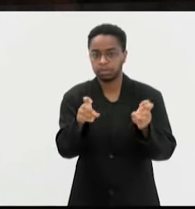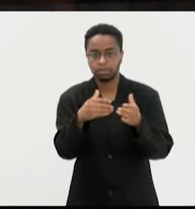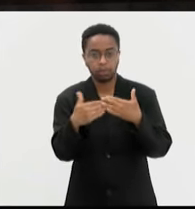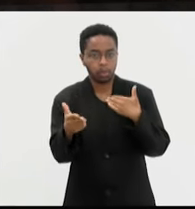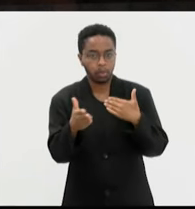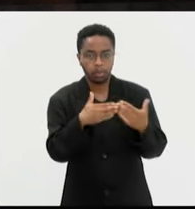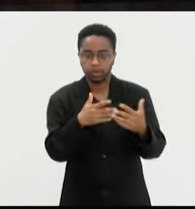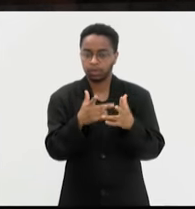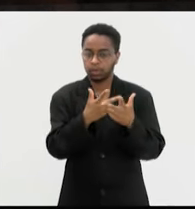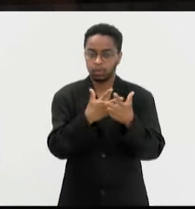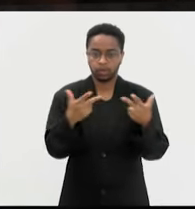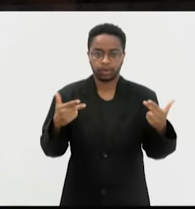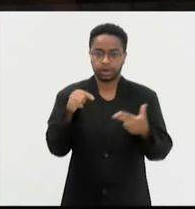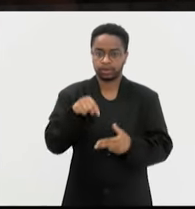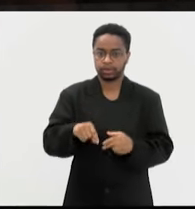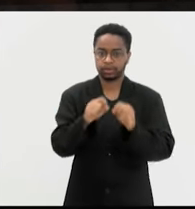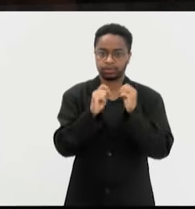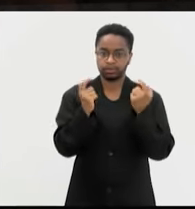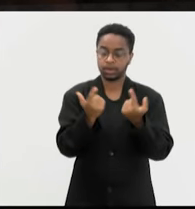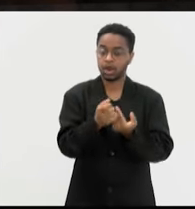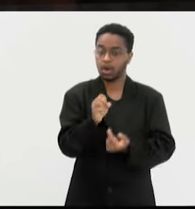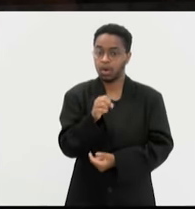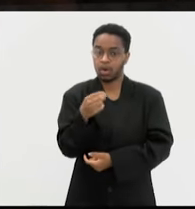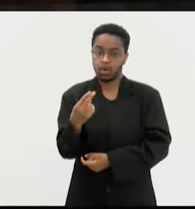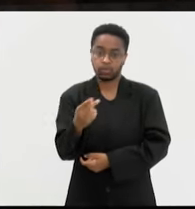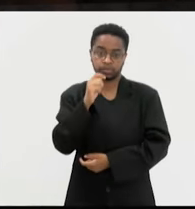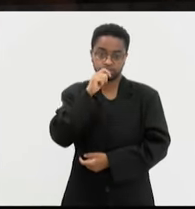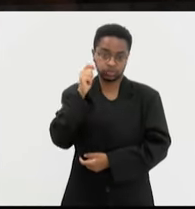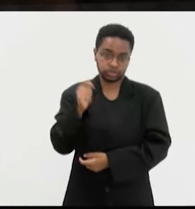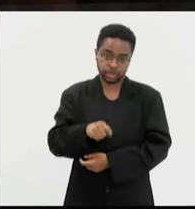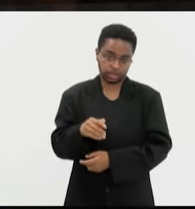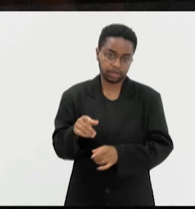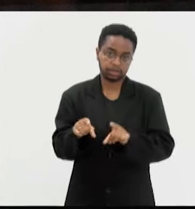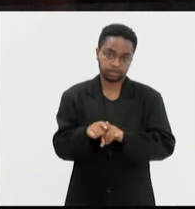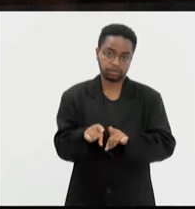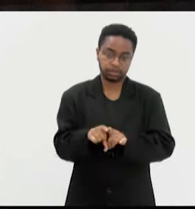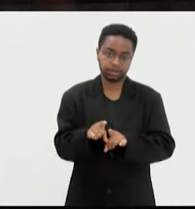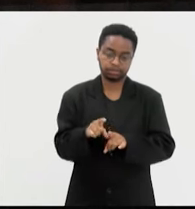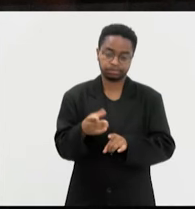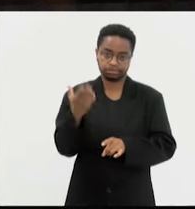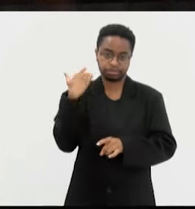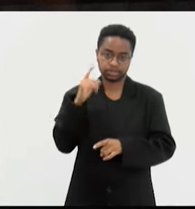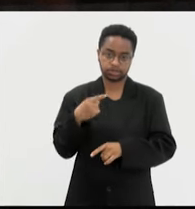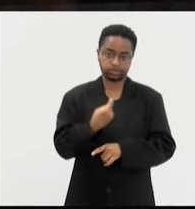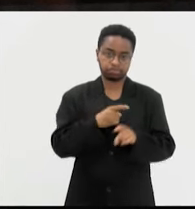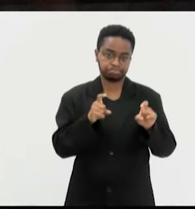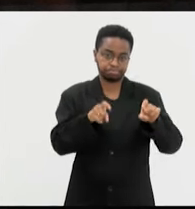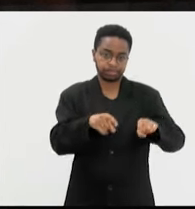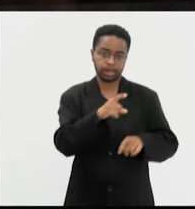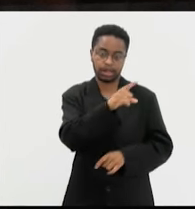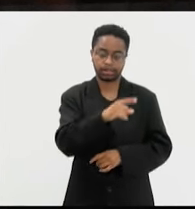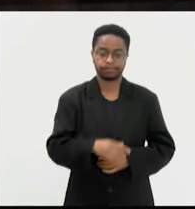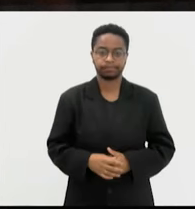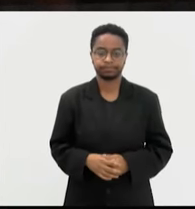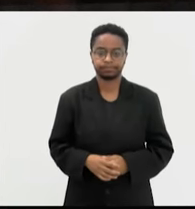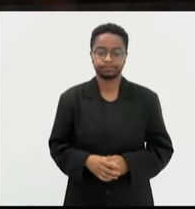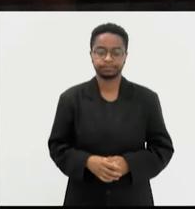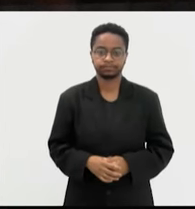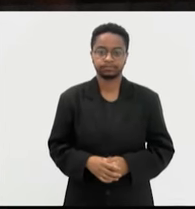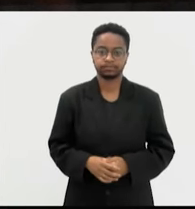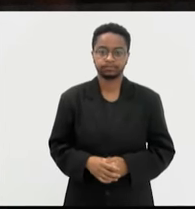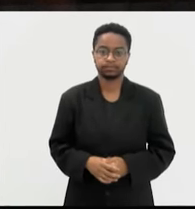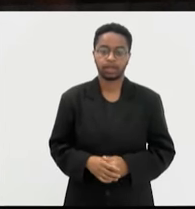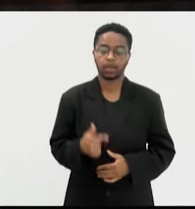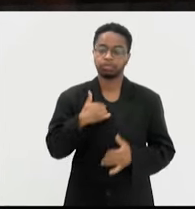representação aqui nessa casa ou no Tiradente De onde nós viemos eu tenho orgulho de